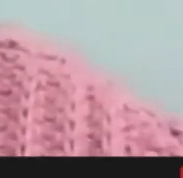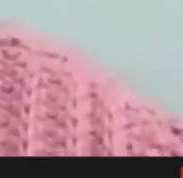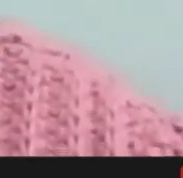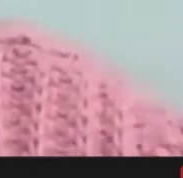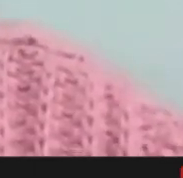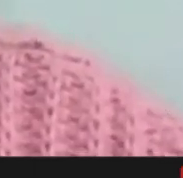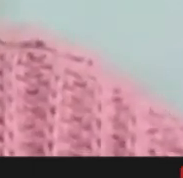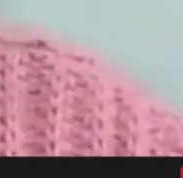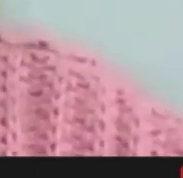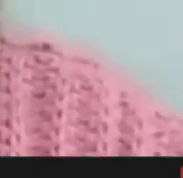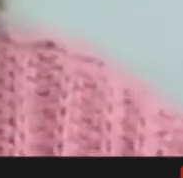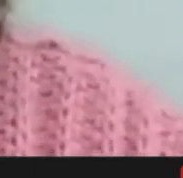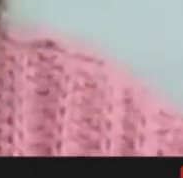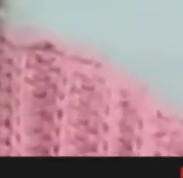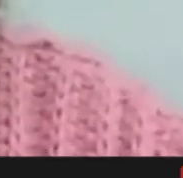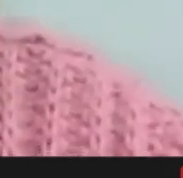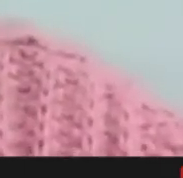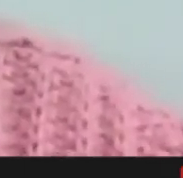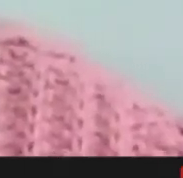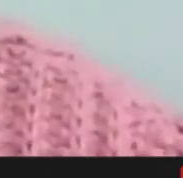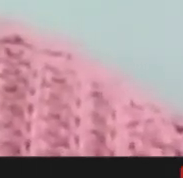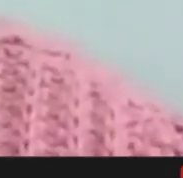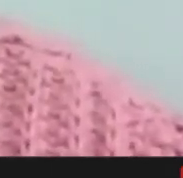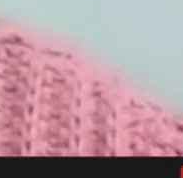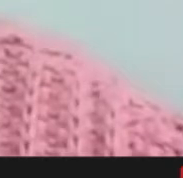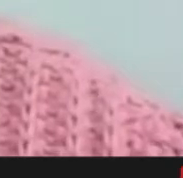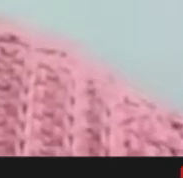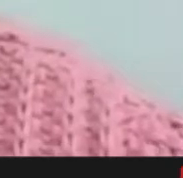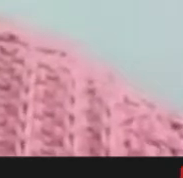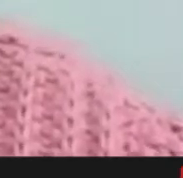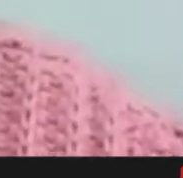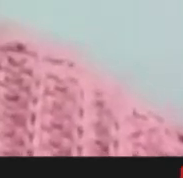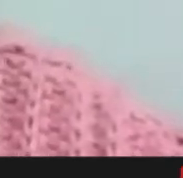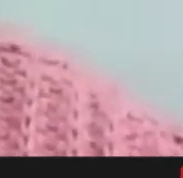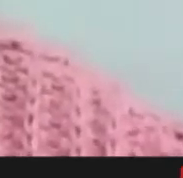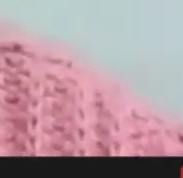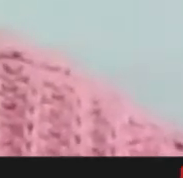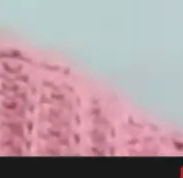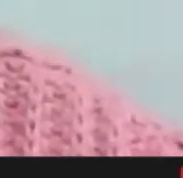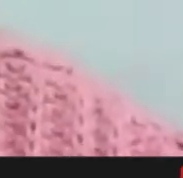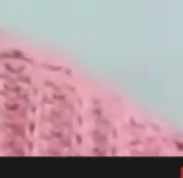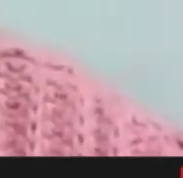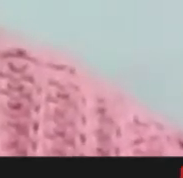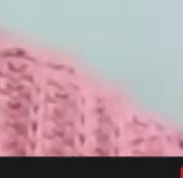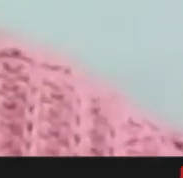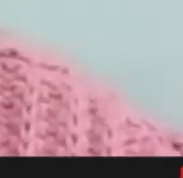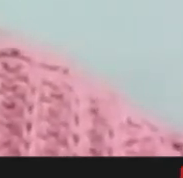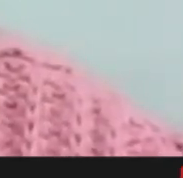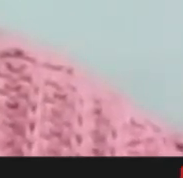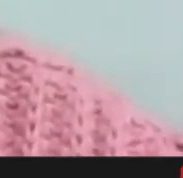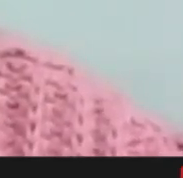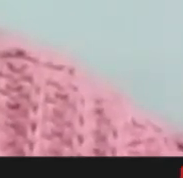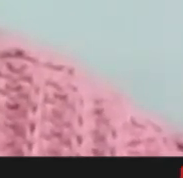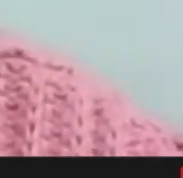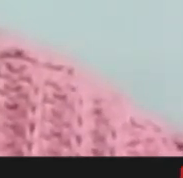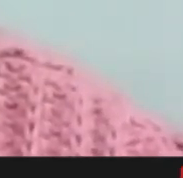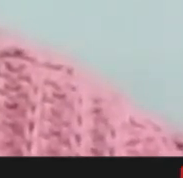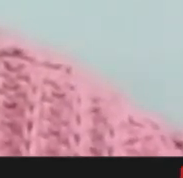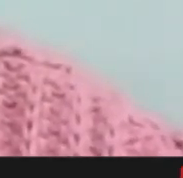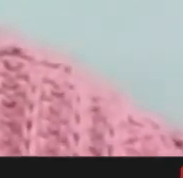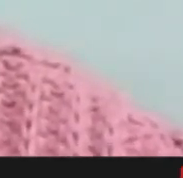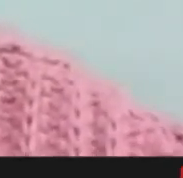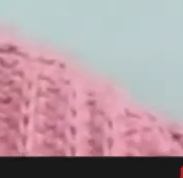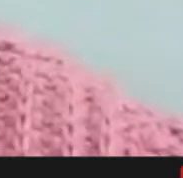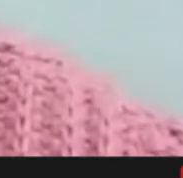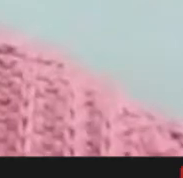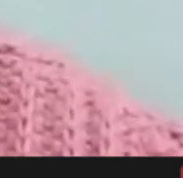né? Essa nova situação, de alguma maneira, ela faz com que haja também a necessidade de novas tomadas